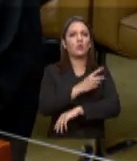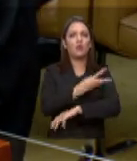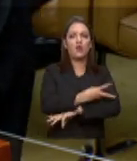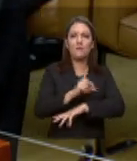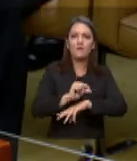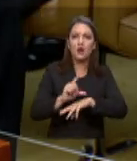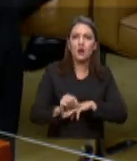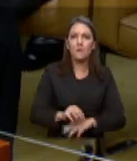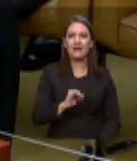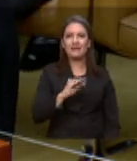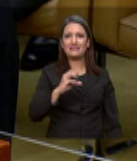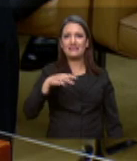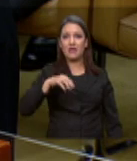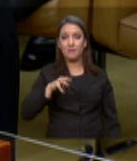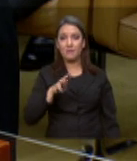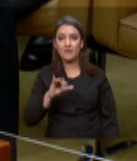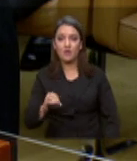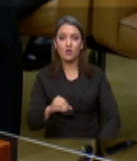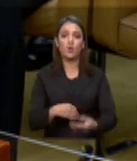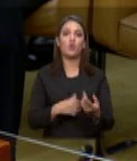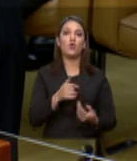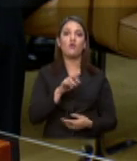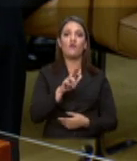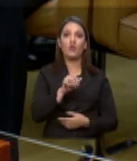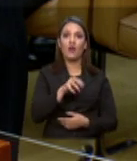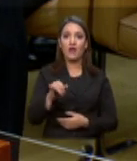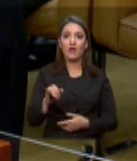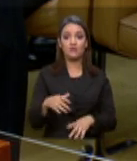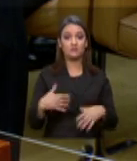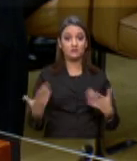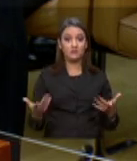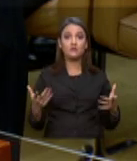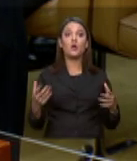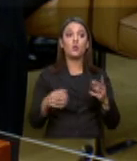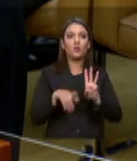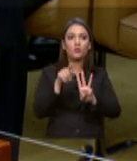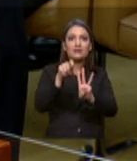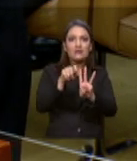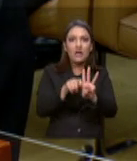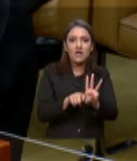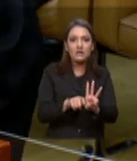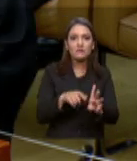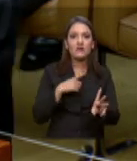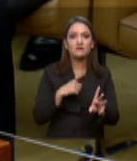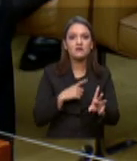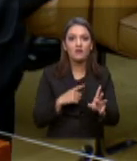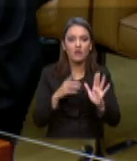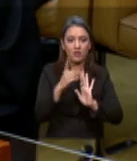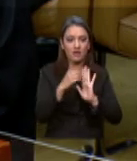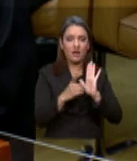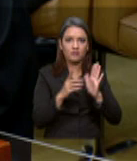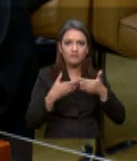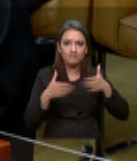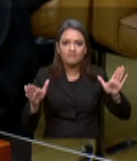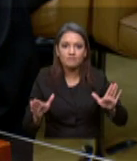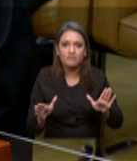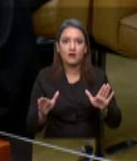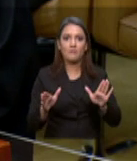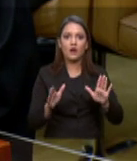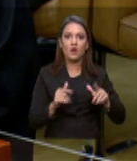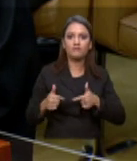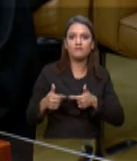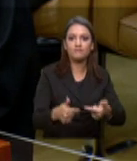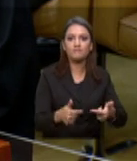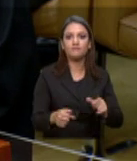FUNAI. E, em menos de 3 meses, foi produzido e publicado um decreto que organizou a segunda fase do